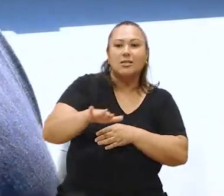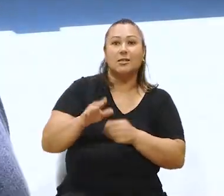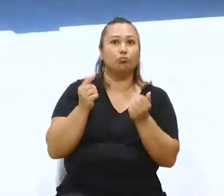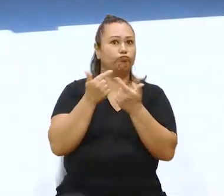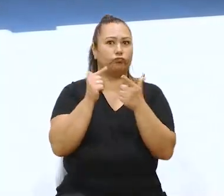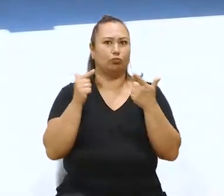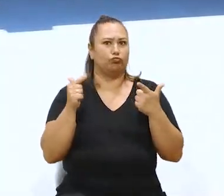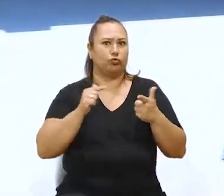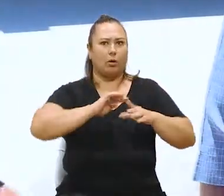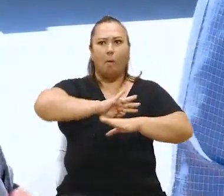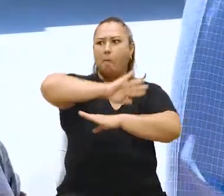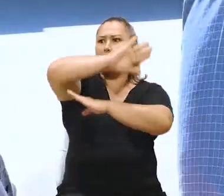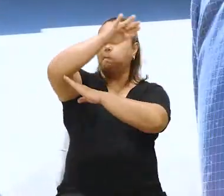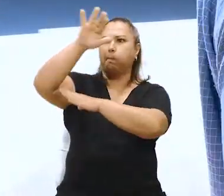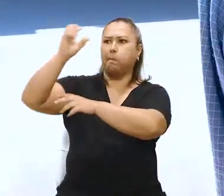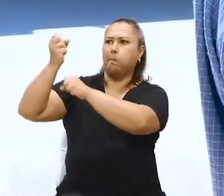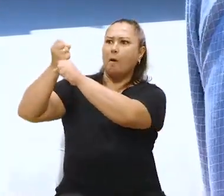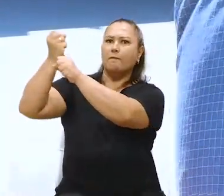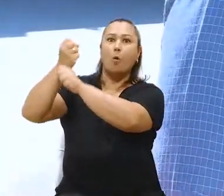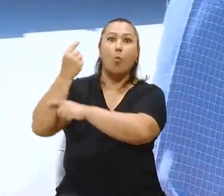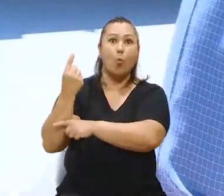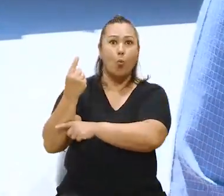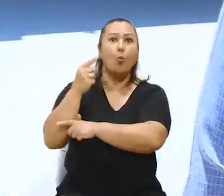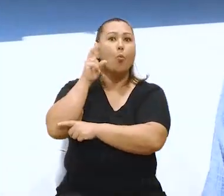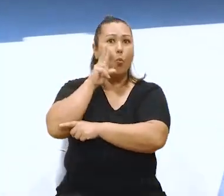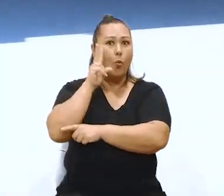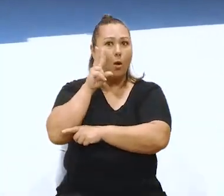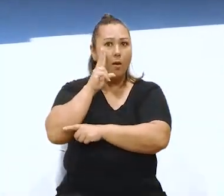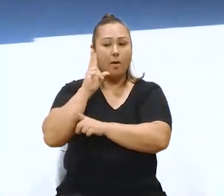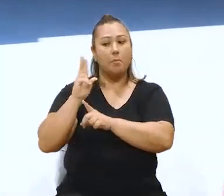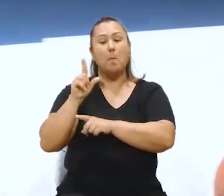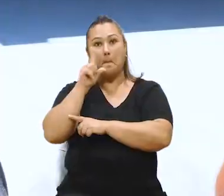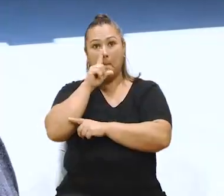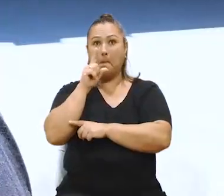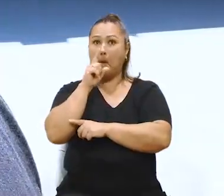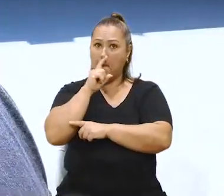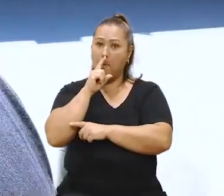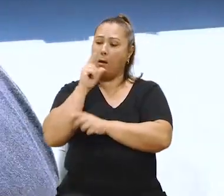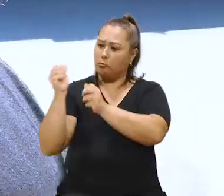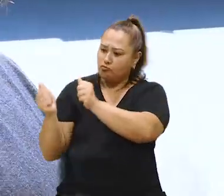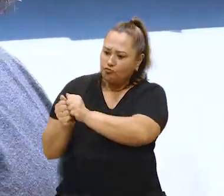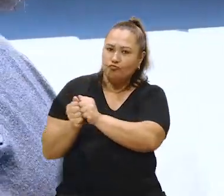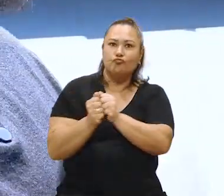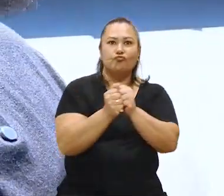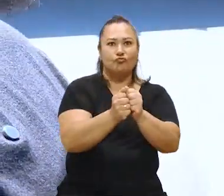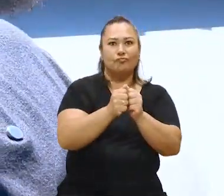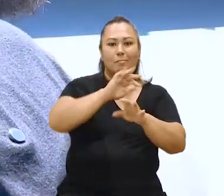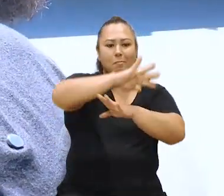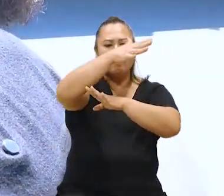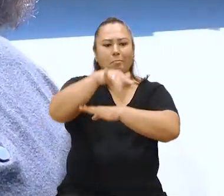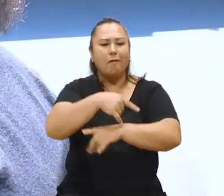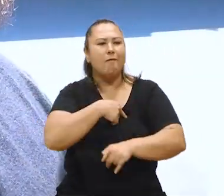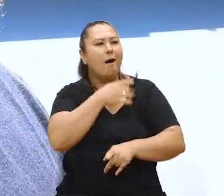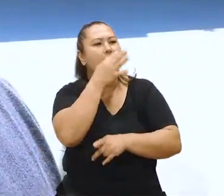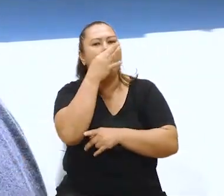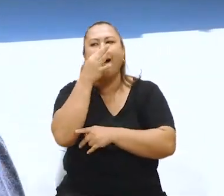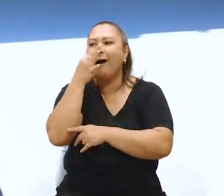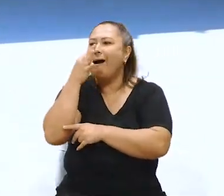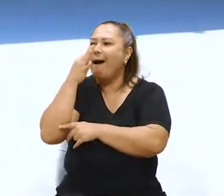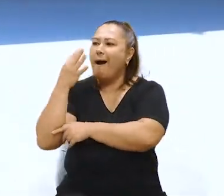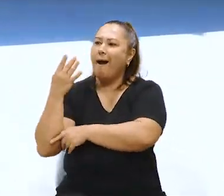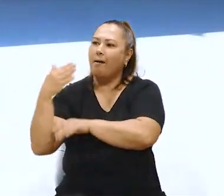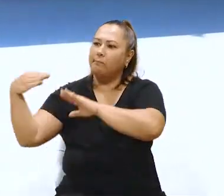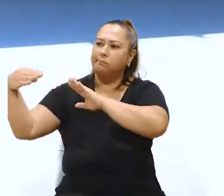eu era pequeno, não tinha ainda o pavilhão 1, mas eu lembro de os meus pais me trazerem para os pavilhões da Festa da Uva